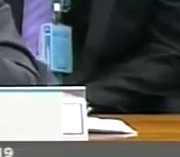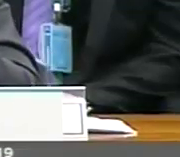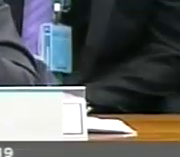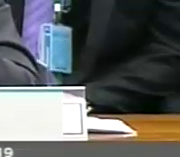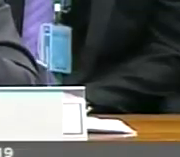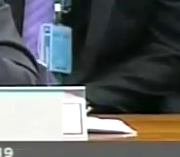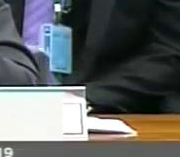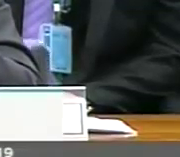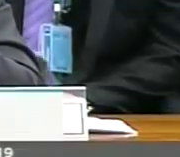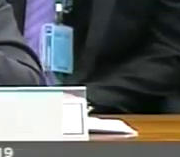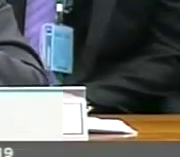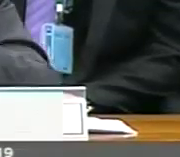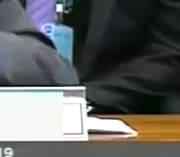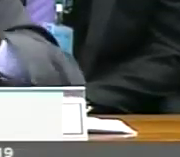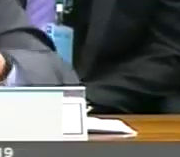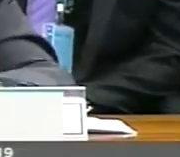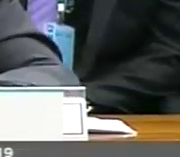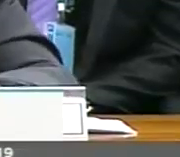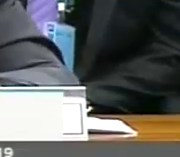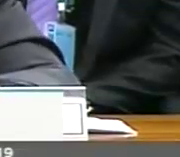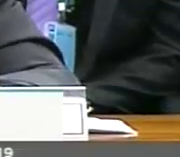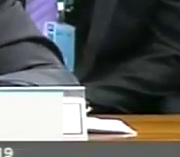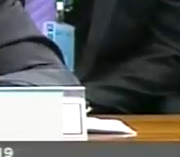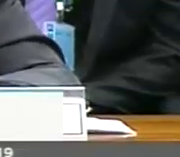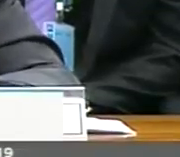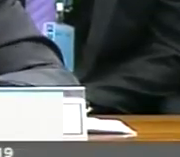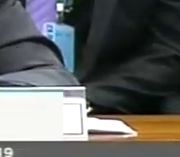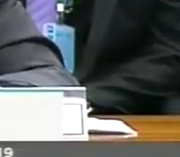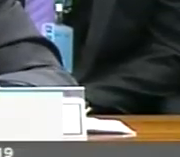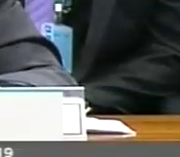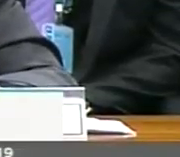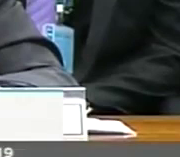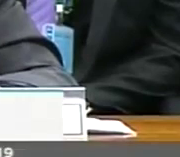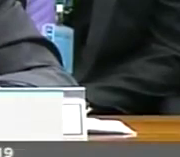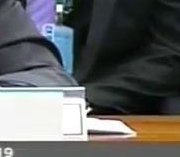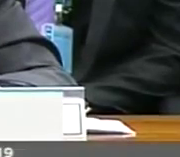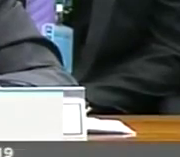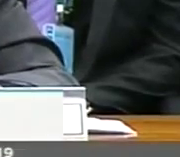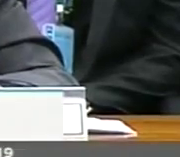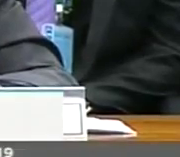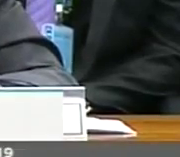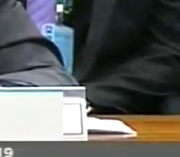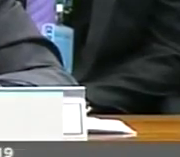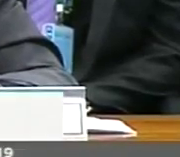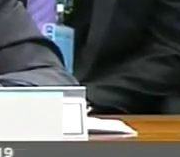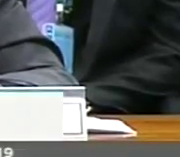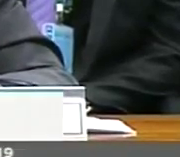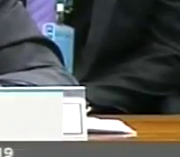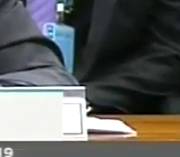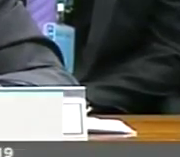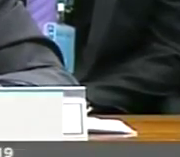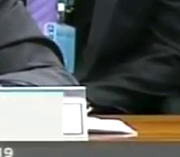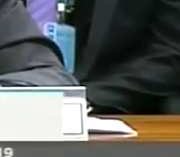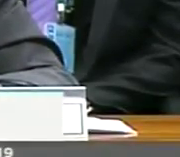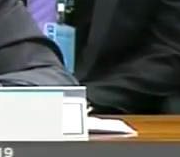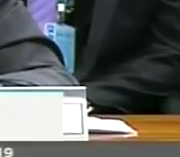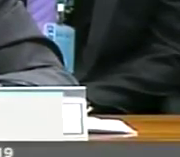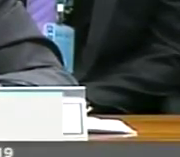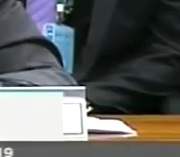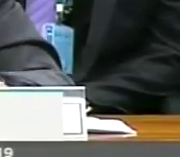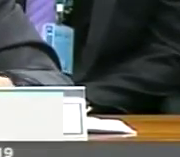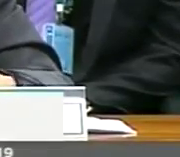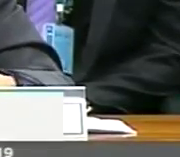presidente da Câmara dos Deputados recebeu a denúncia movido por vingança pessoal e que